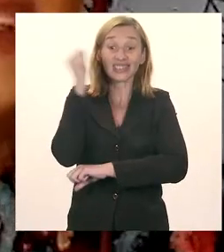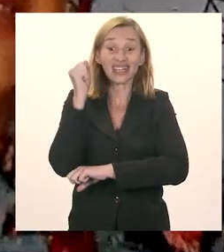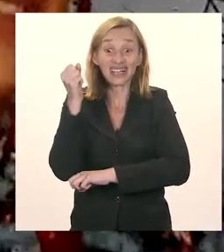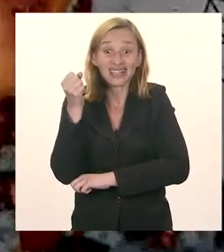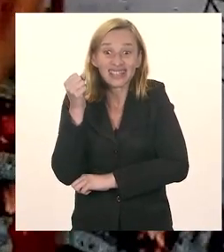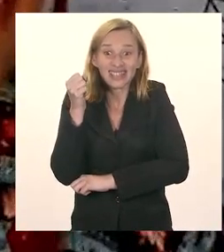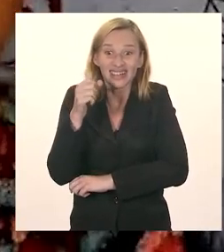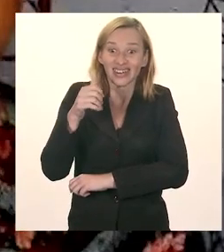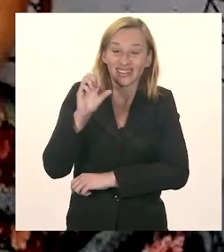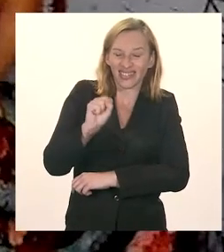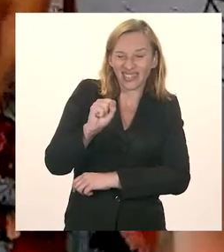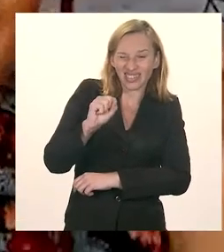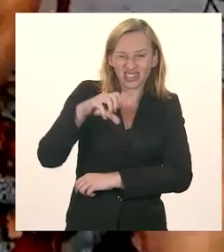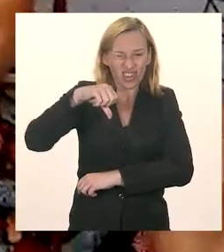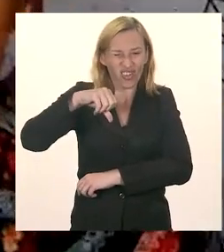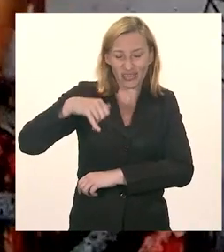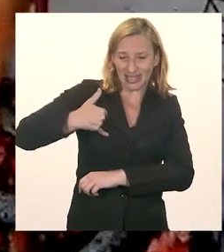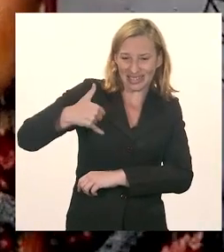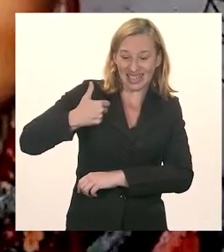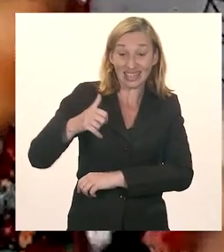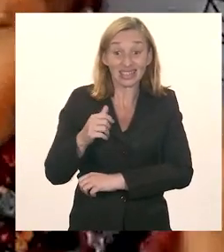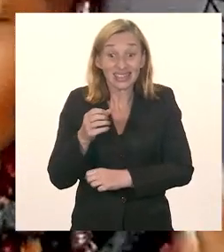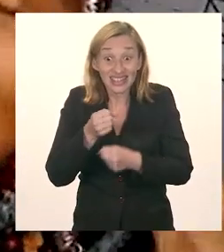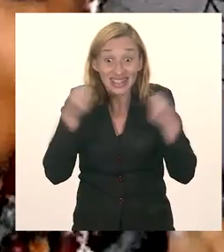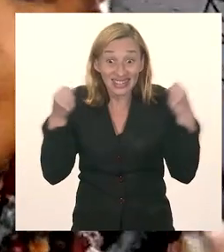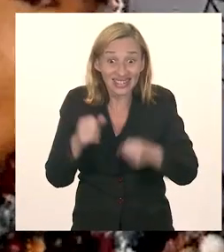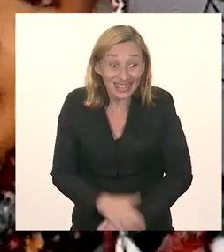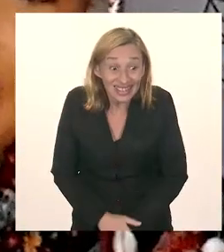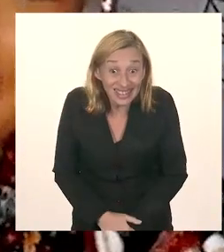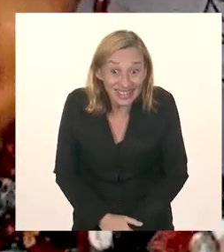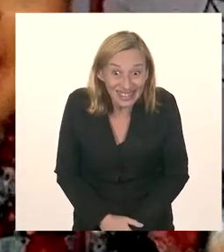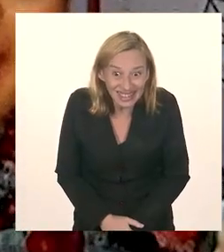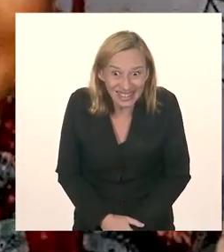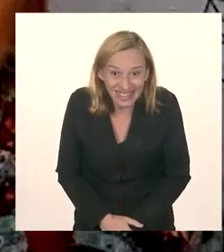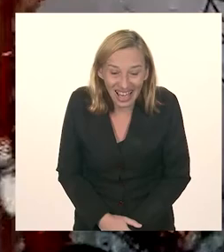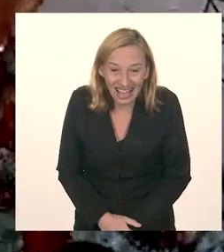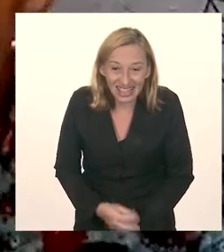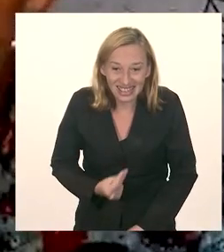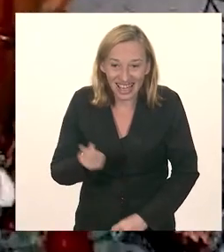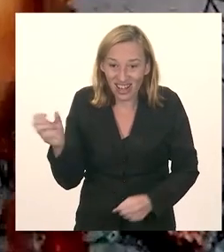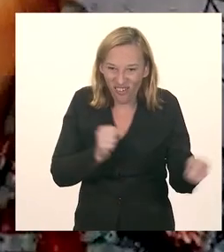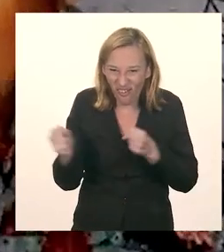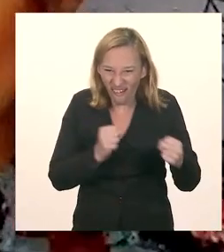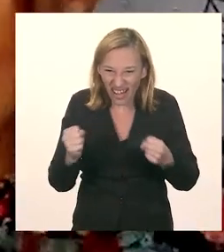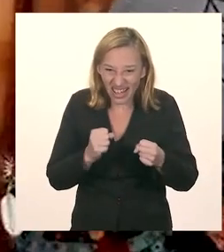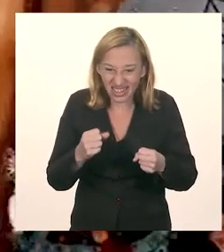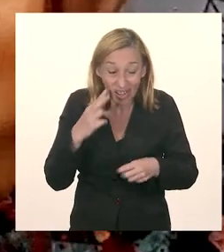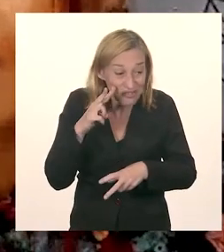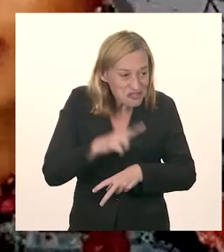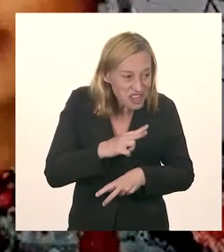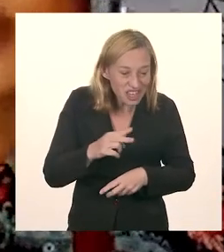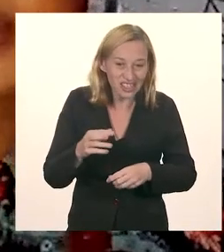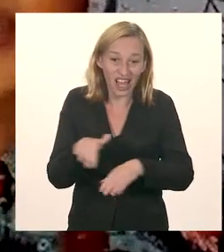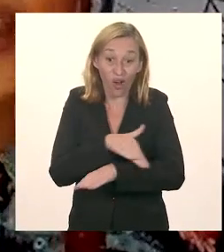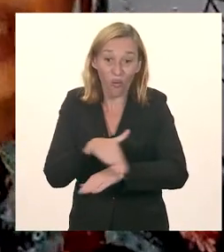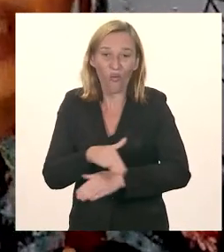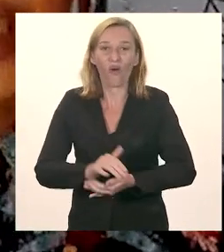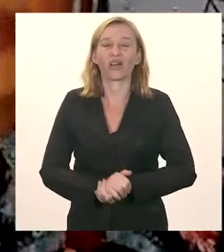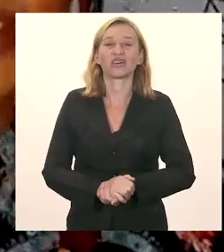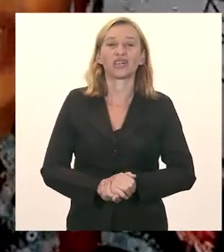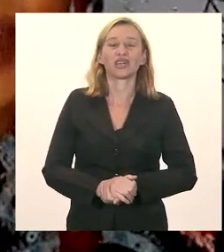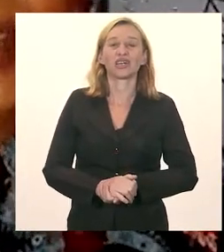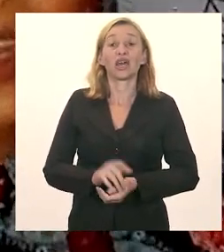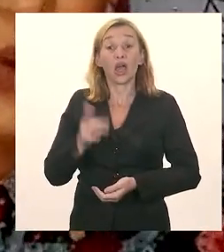janela. Eu lembro, eu tinha uns 8, 9 anos. Eu era muito pequena, mas eu me lembro disso. E aí, eu saía correndo na rua e olhando. Então,